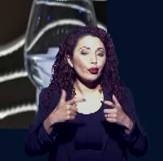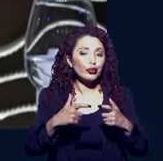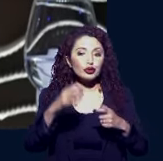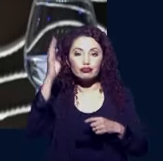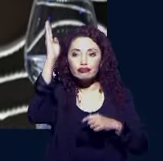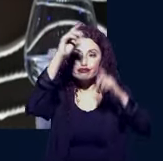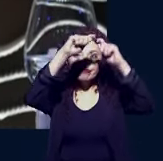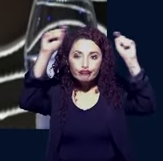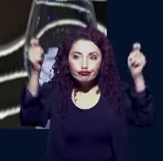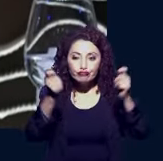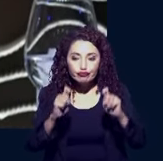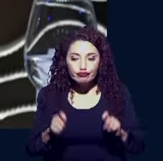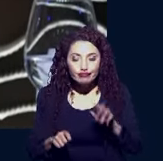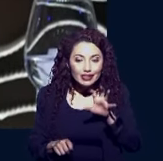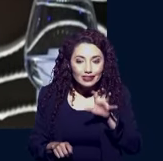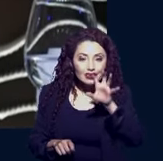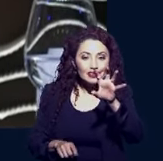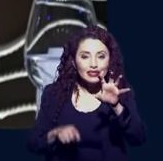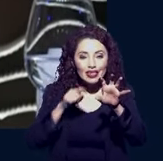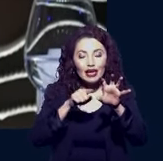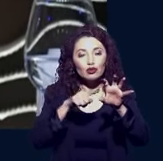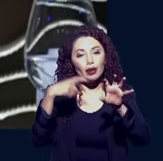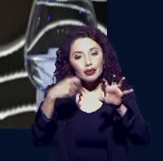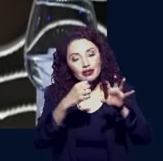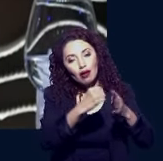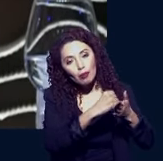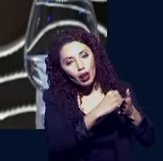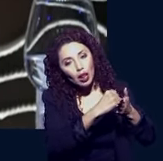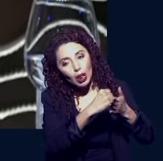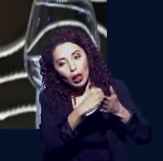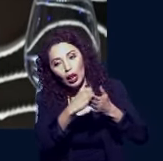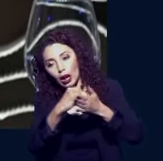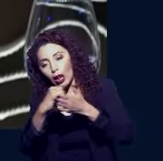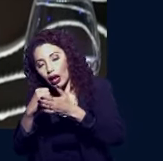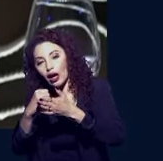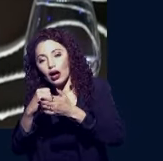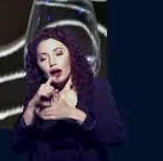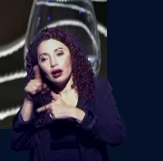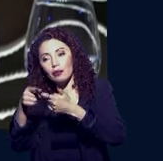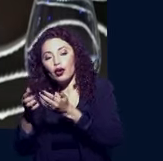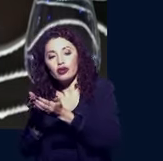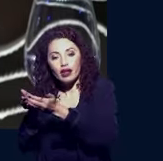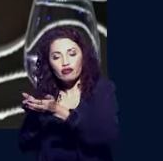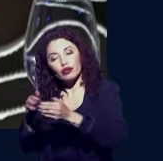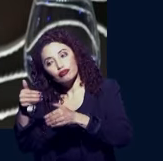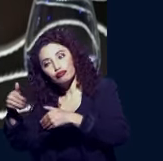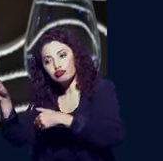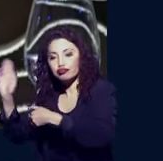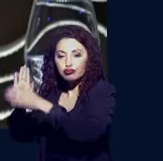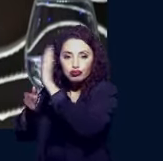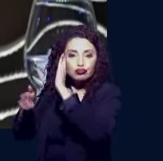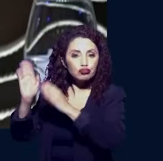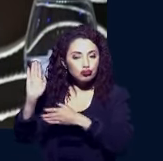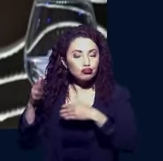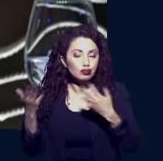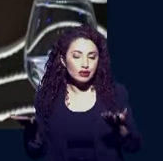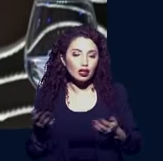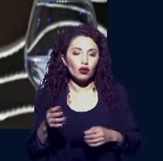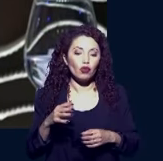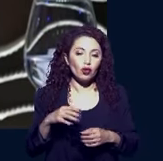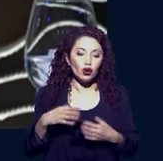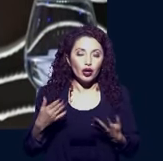para poder escoar então o nosso problema além de tudo a nossa infraestrutura eh nos deixa